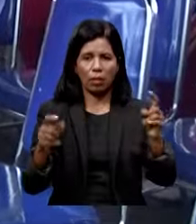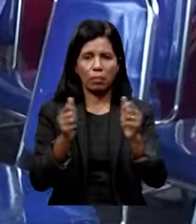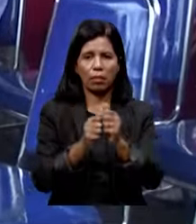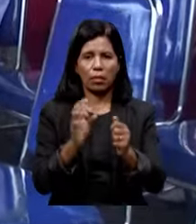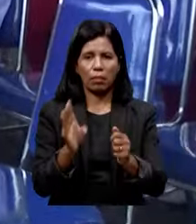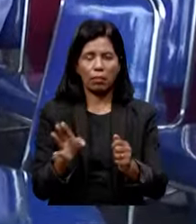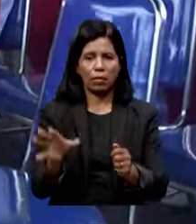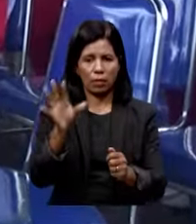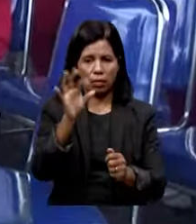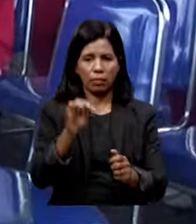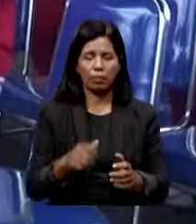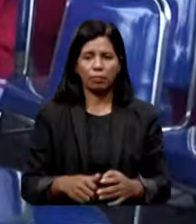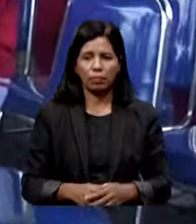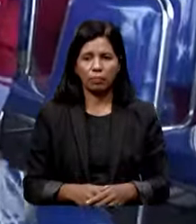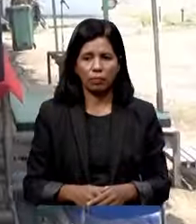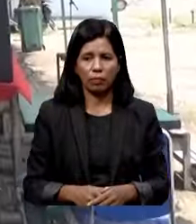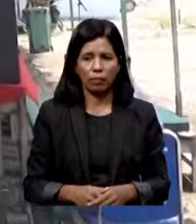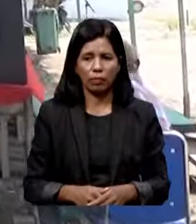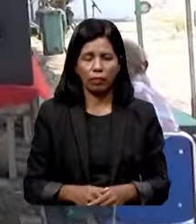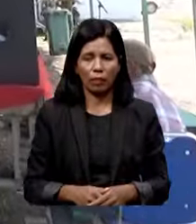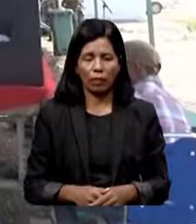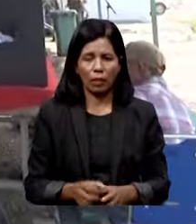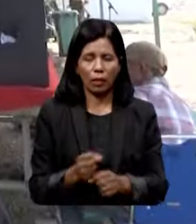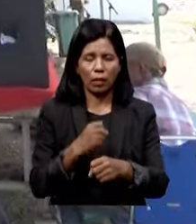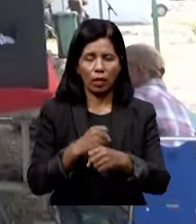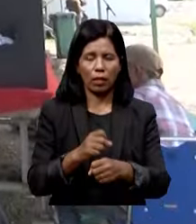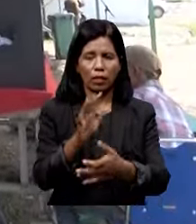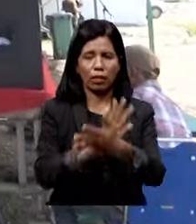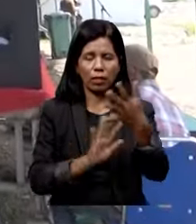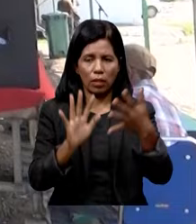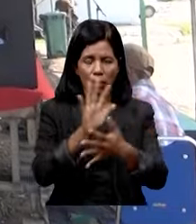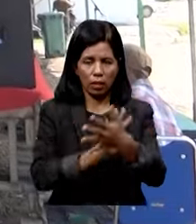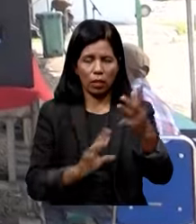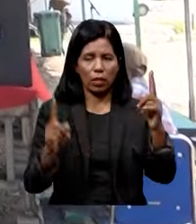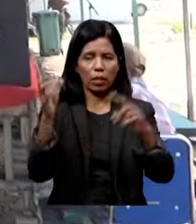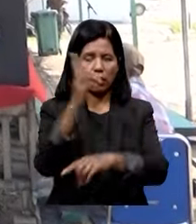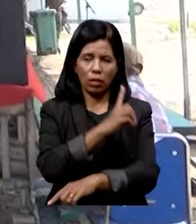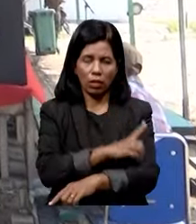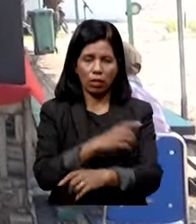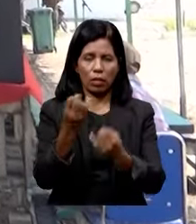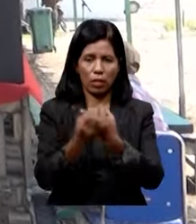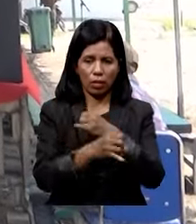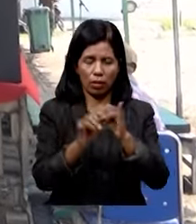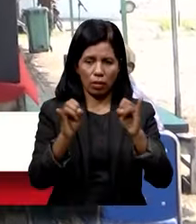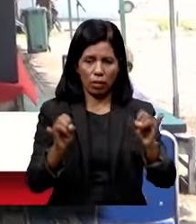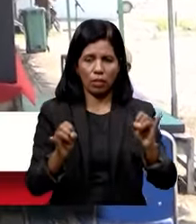hatun resensia. Feira da ne, realiza ori comemora. Ora lorong proklamasi